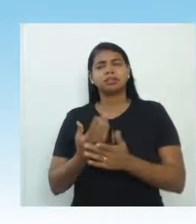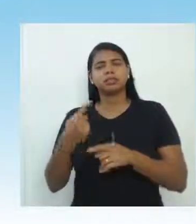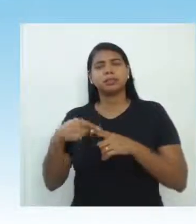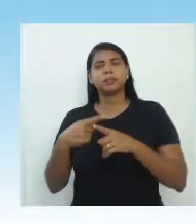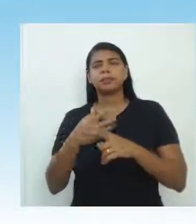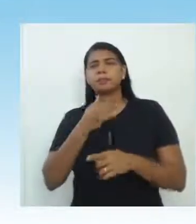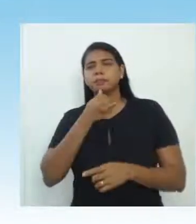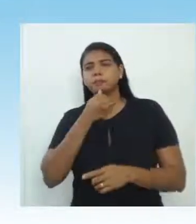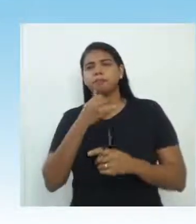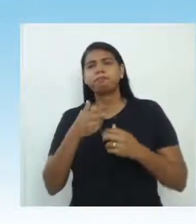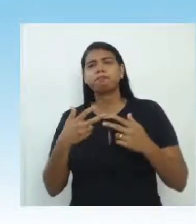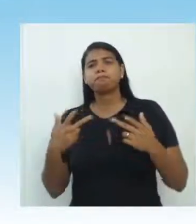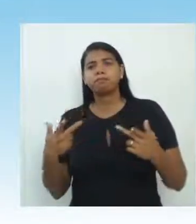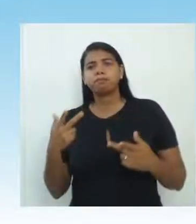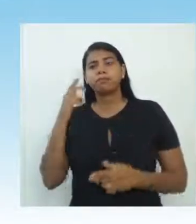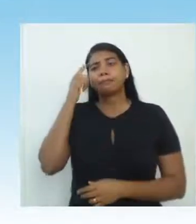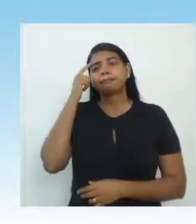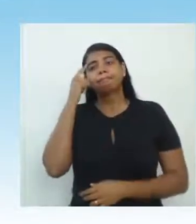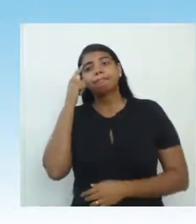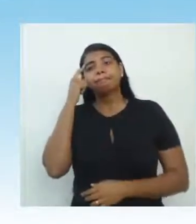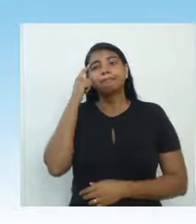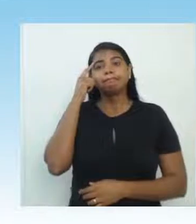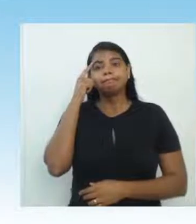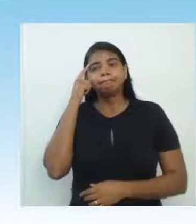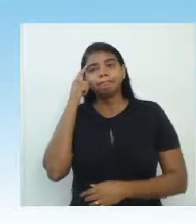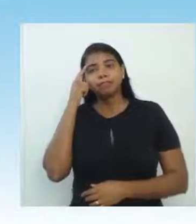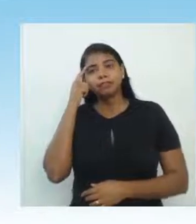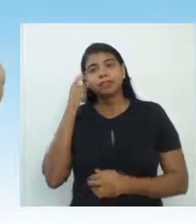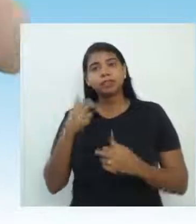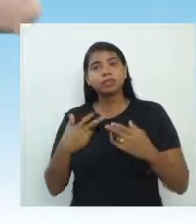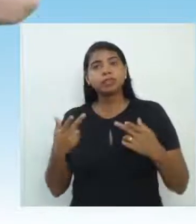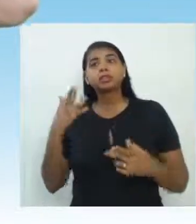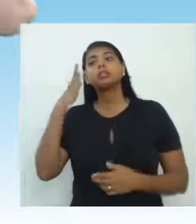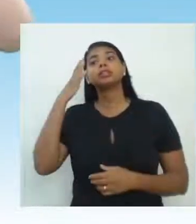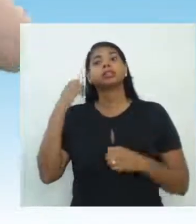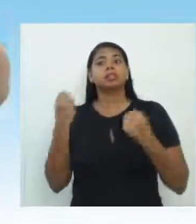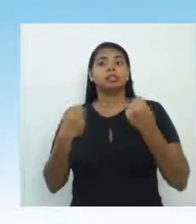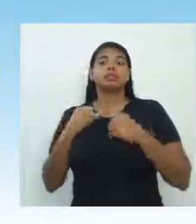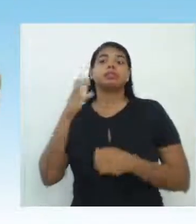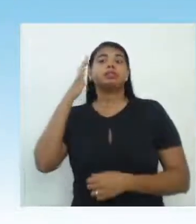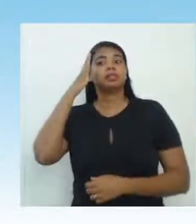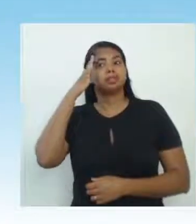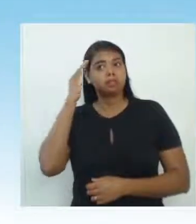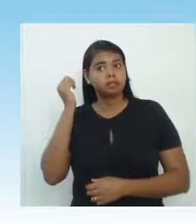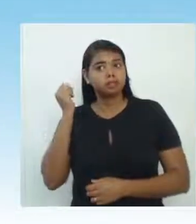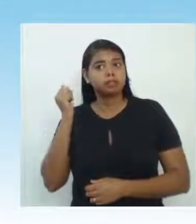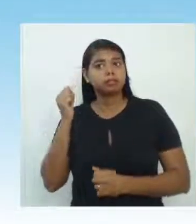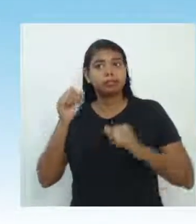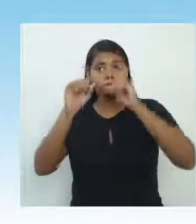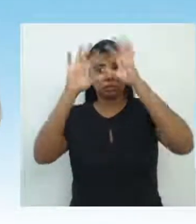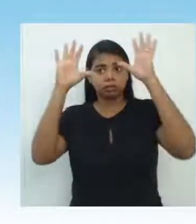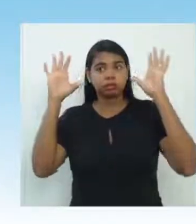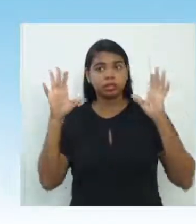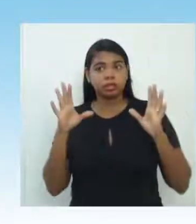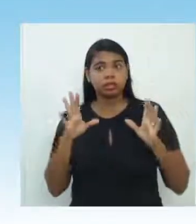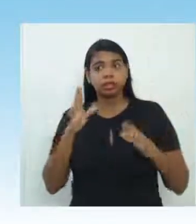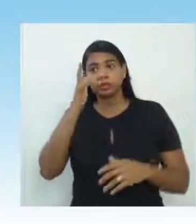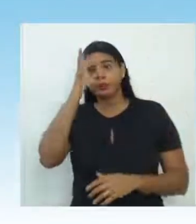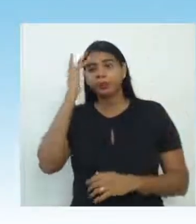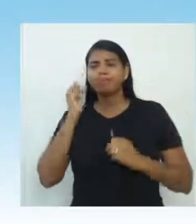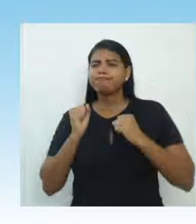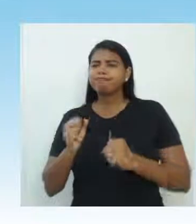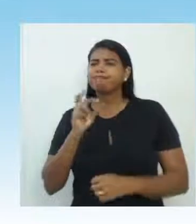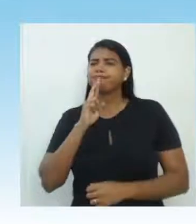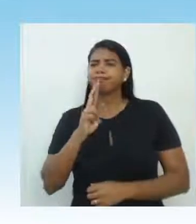uma coisa é a gente ter uma dúvida, né, mas a gente precisa direcionar essas dúvidas para as pessoas que podem responder. Teve